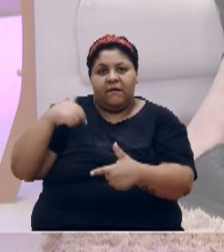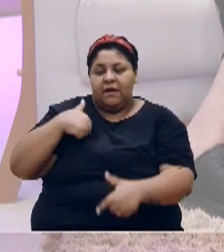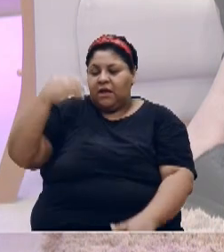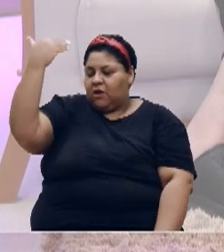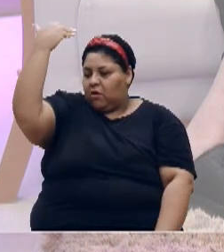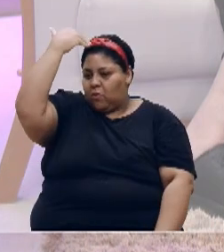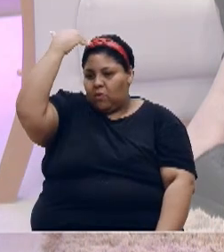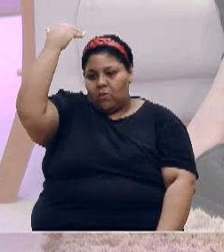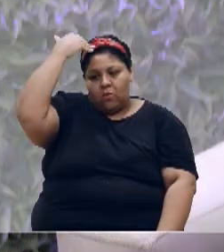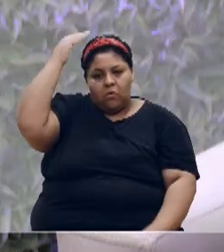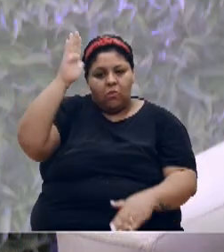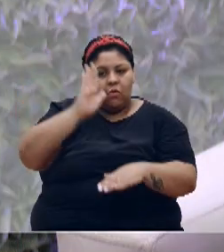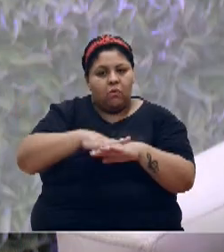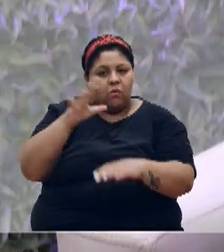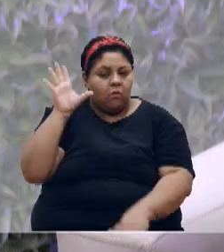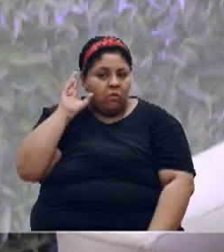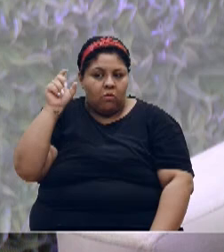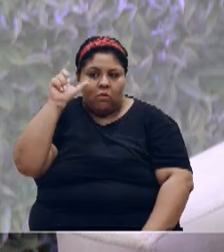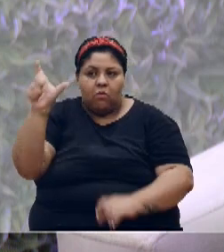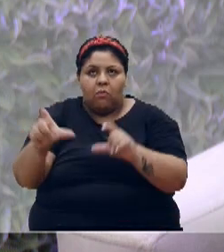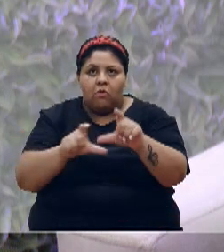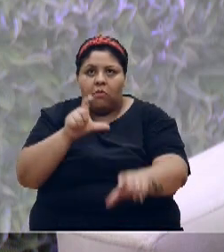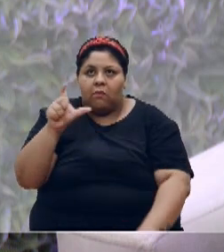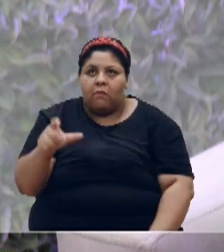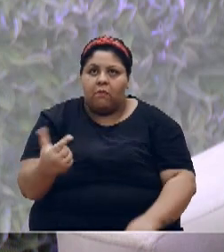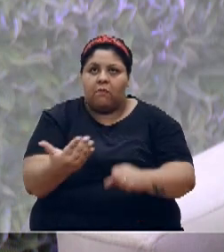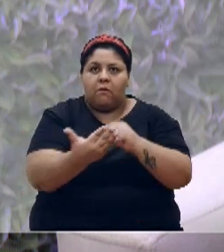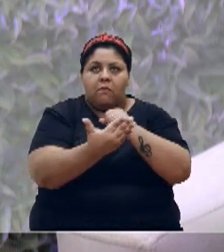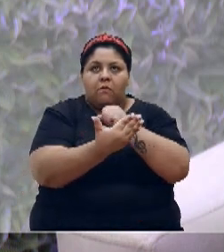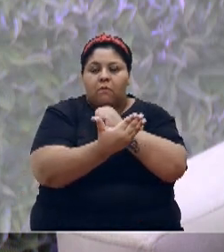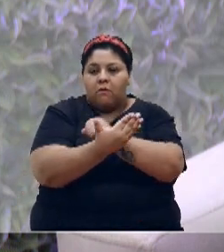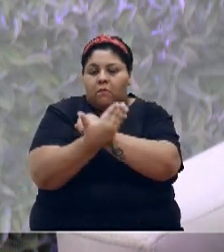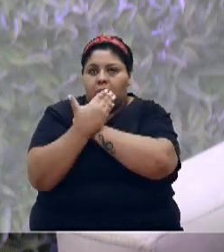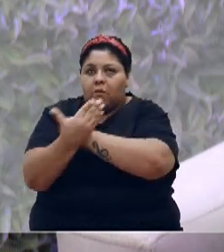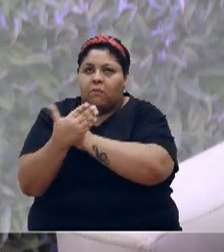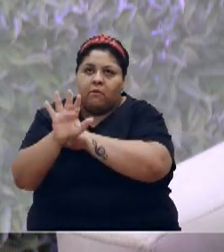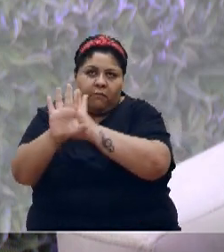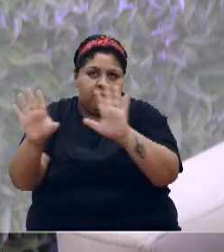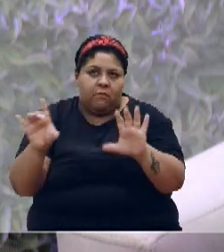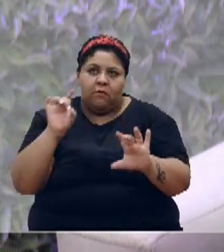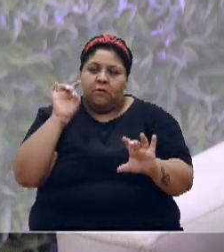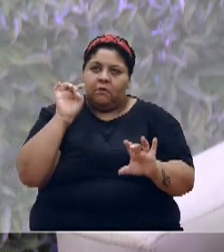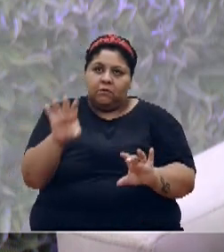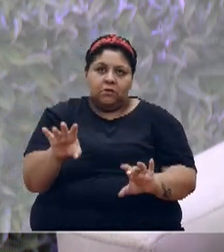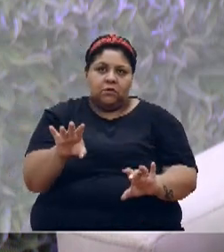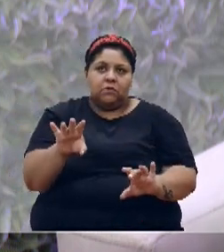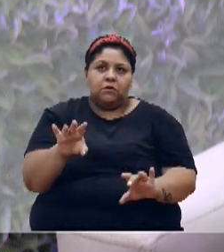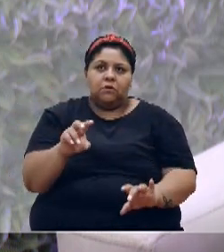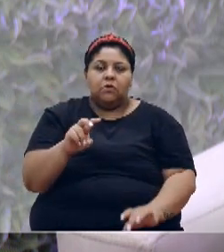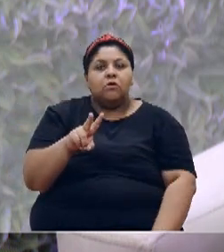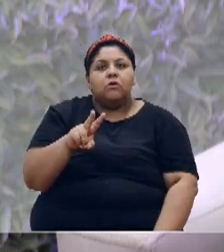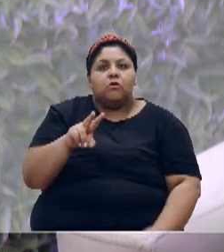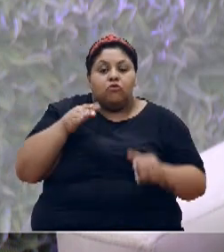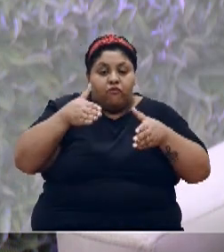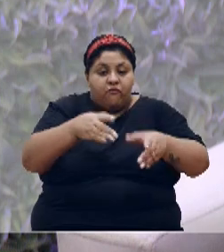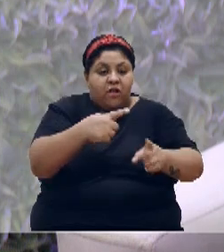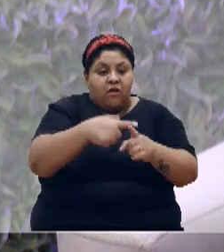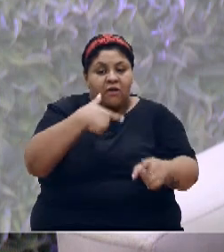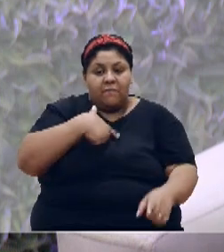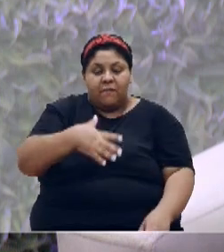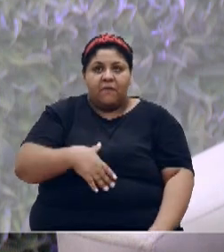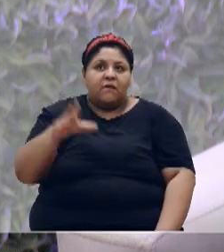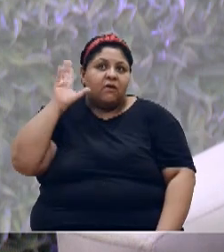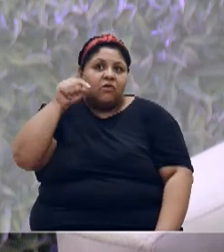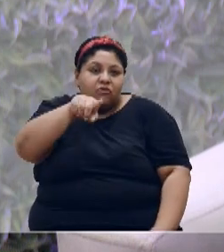aguentava mais ouvir das pessoas tentando me consolar, fazia Bom, só no velório da Madalena, a quantidade de vezes que eu ouvi do tipo, tu